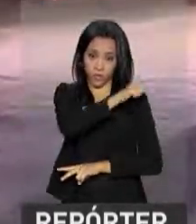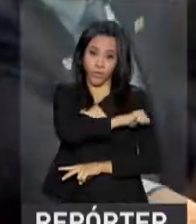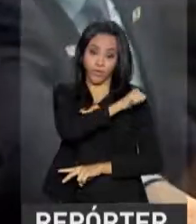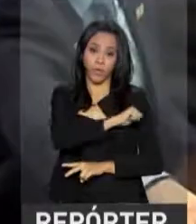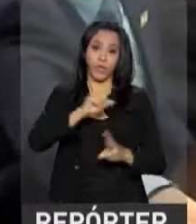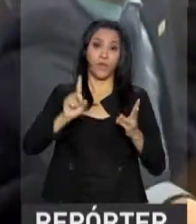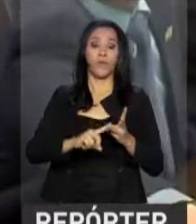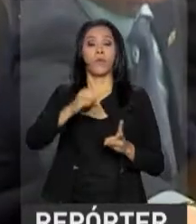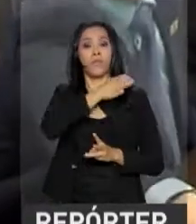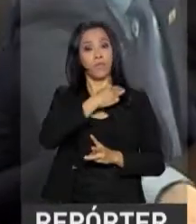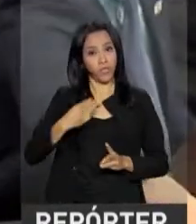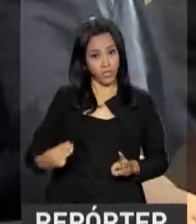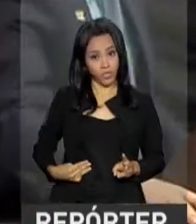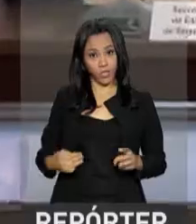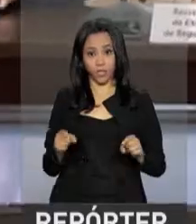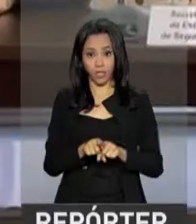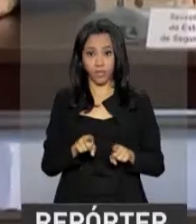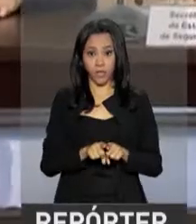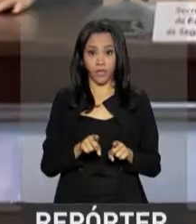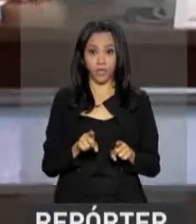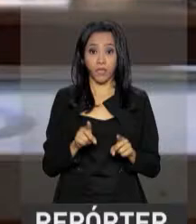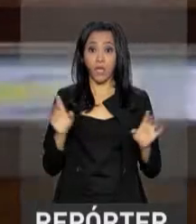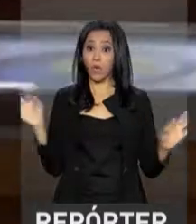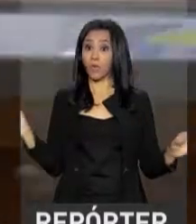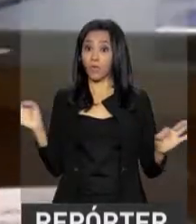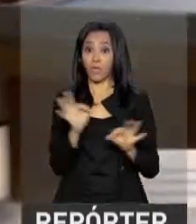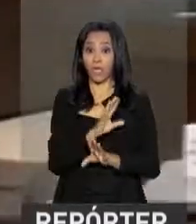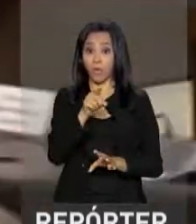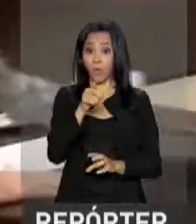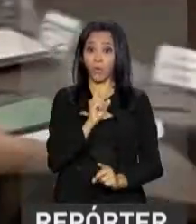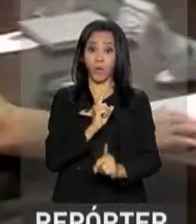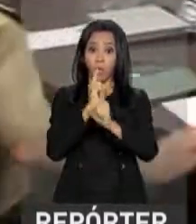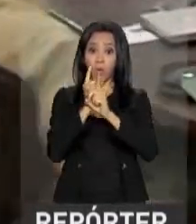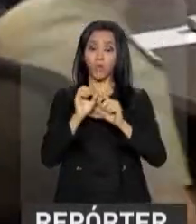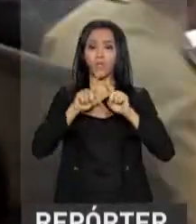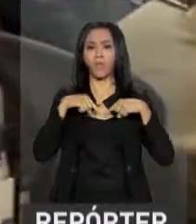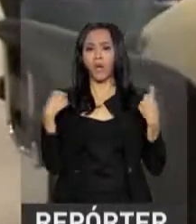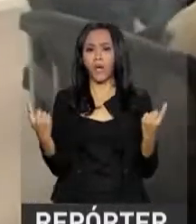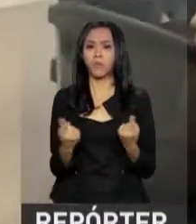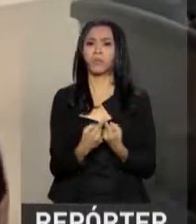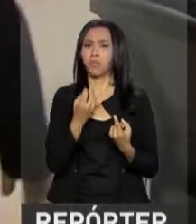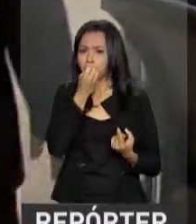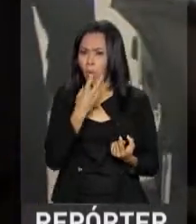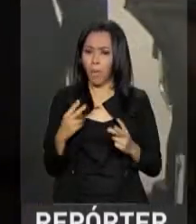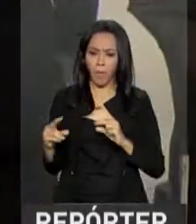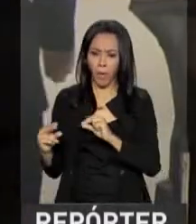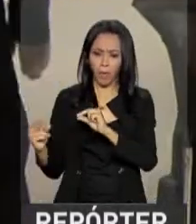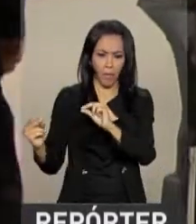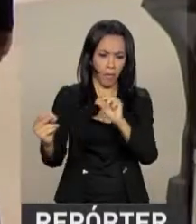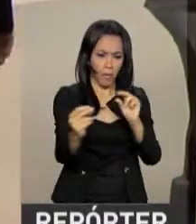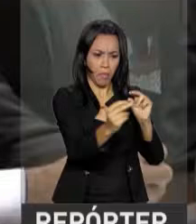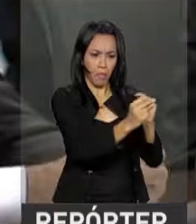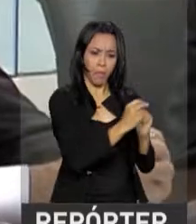integrado de comando e controle no fim no término do encontro o presidente disse que foi uma reunião produtiva e que ouviu relatos de